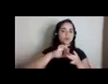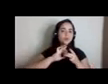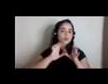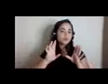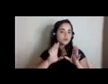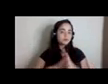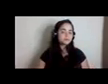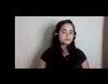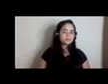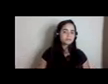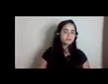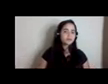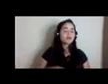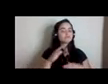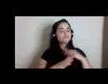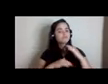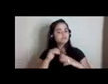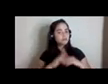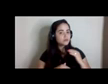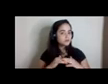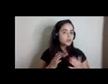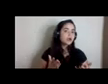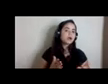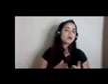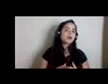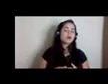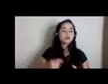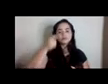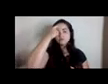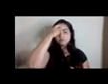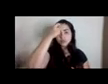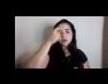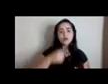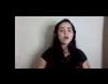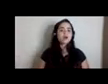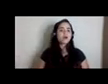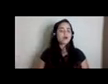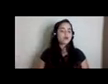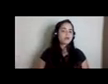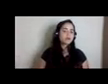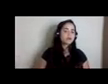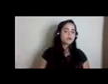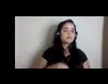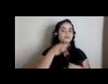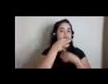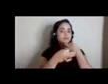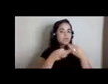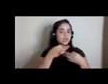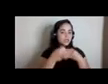Uma autonomia profissional, uma autonomia intelectual, uma autonomia crítica.